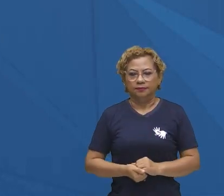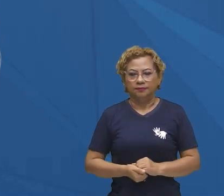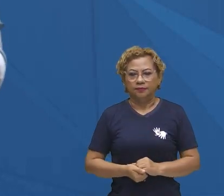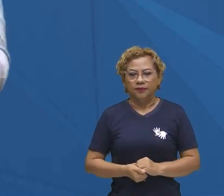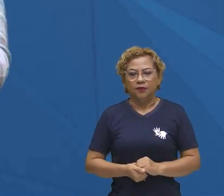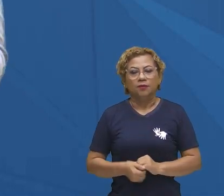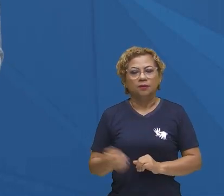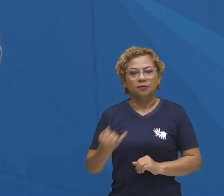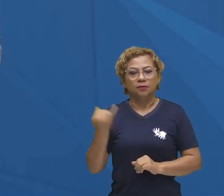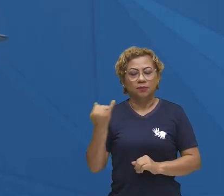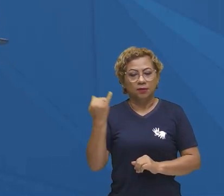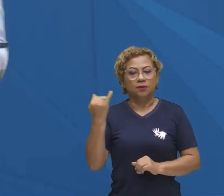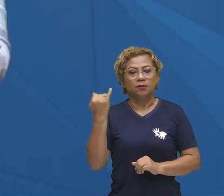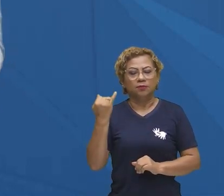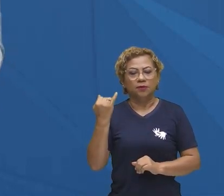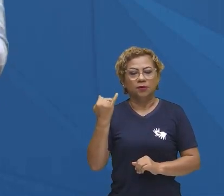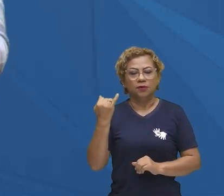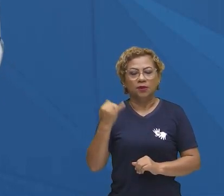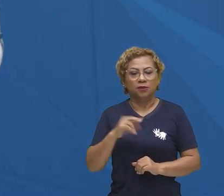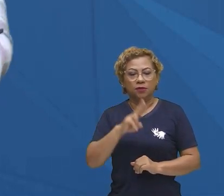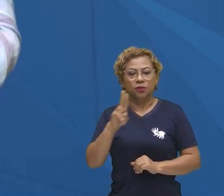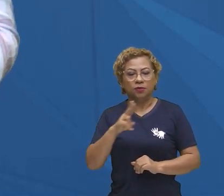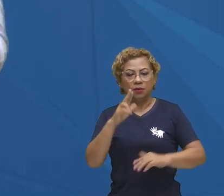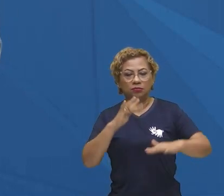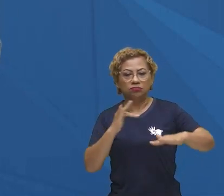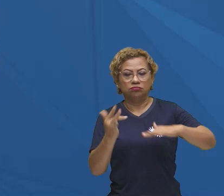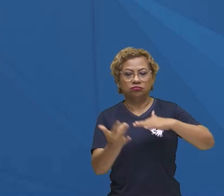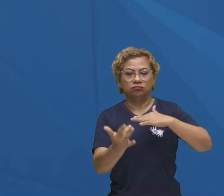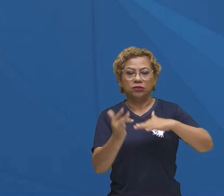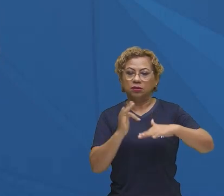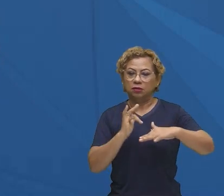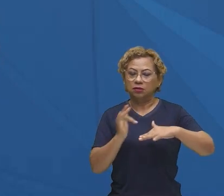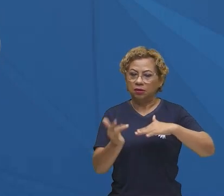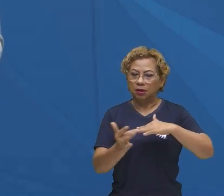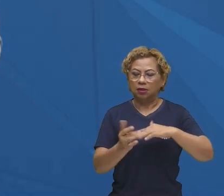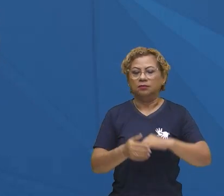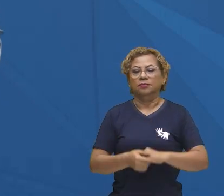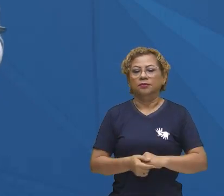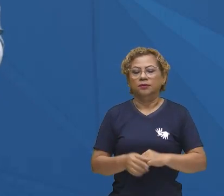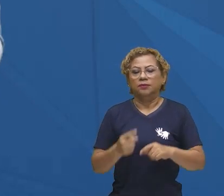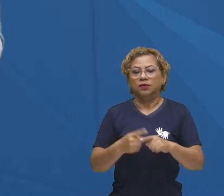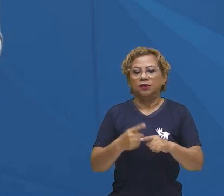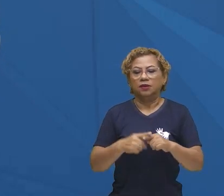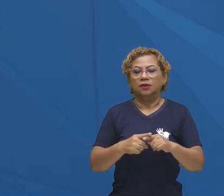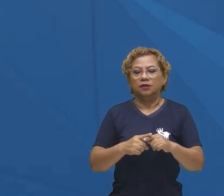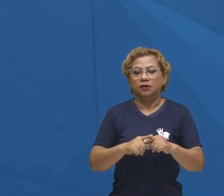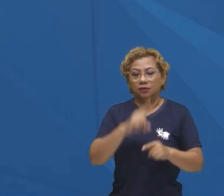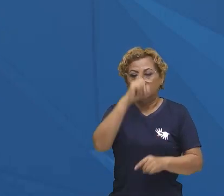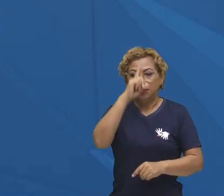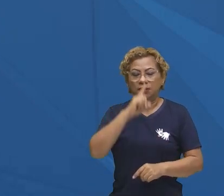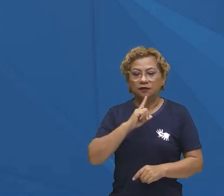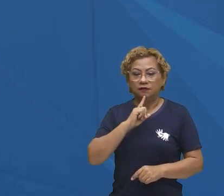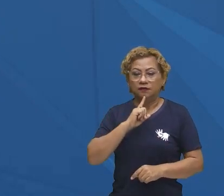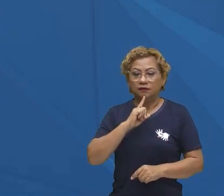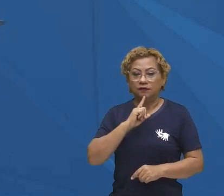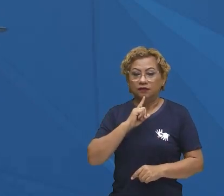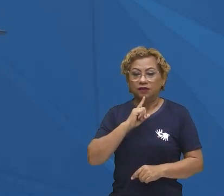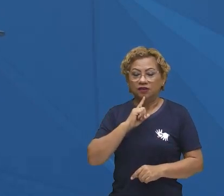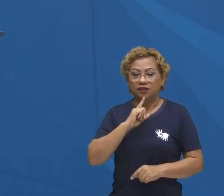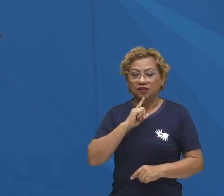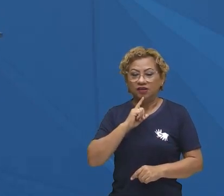navegando. E normalmente, quando se usa, né, a estratégia de um perfil fake é justamente para mascarar, não é, a